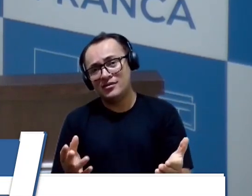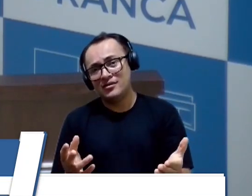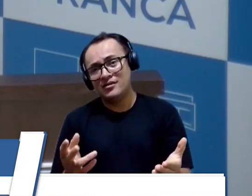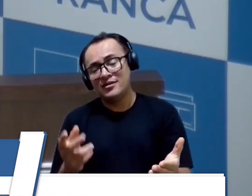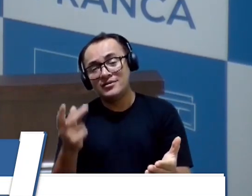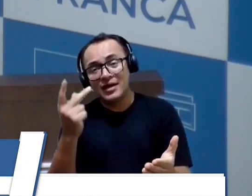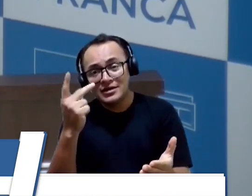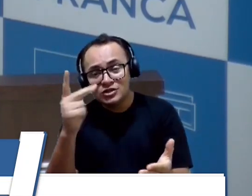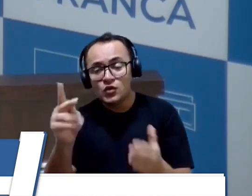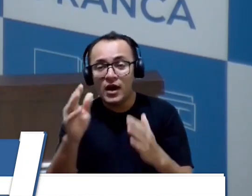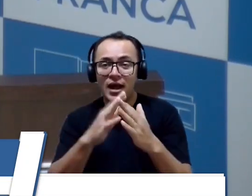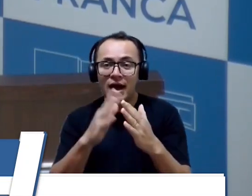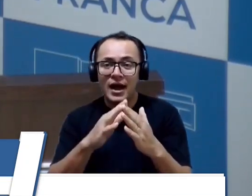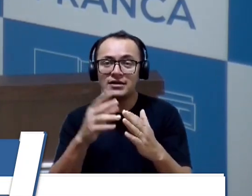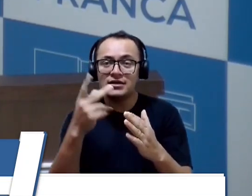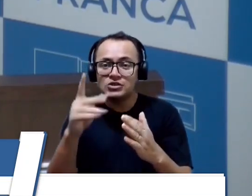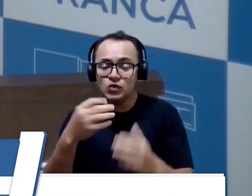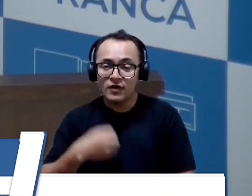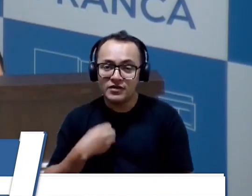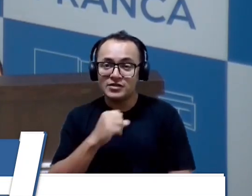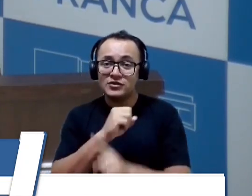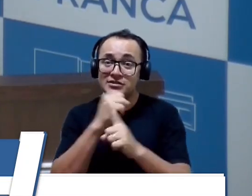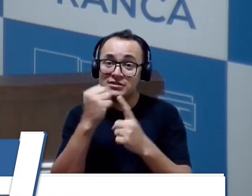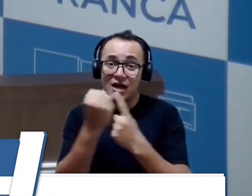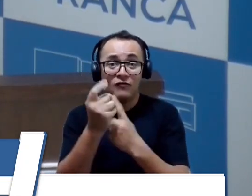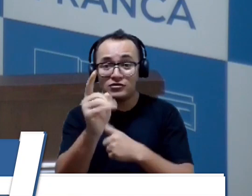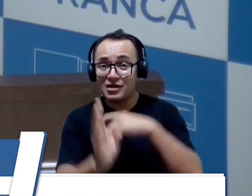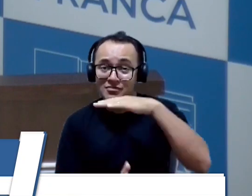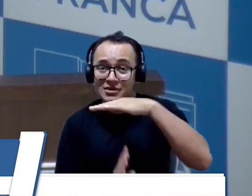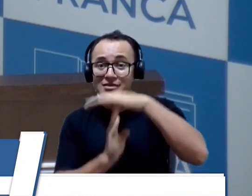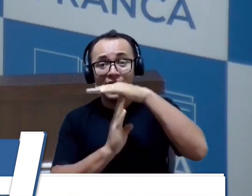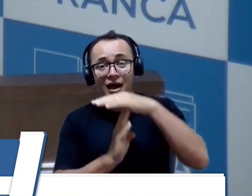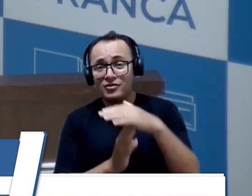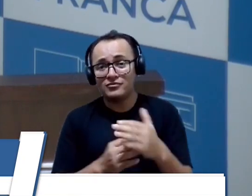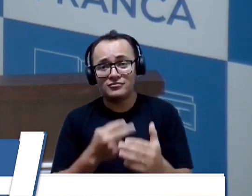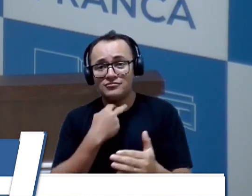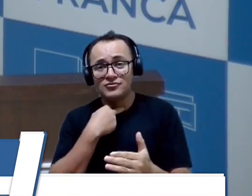vida social, no seu dia a dia, você está limitado.